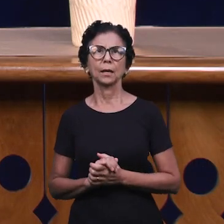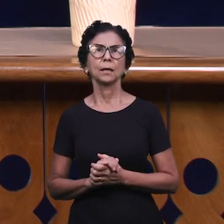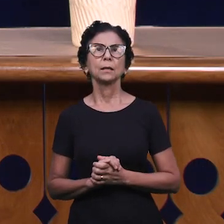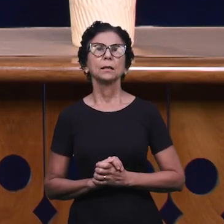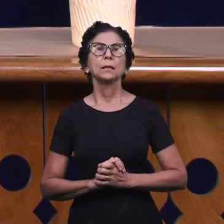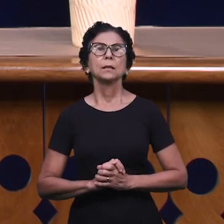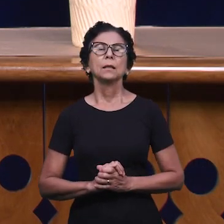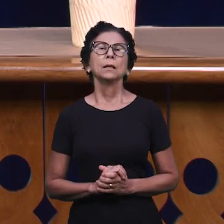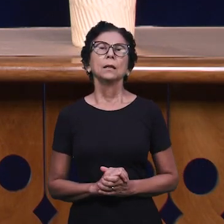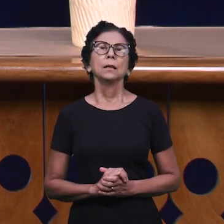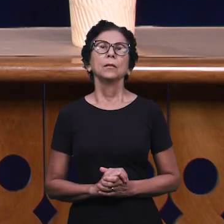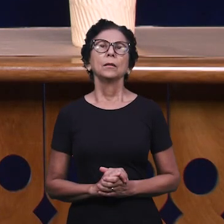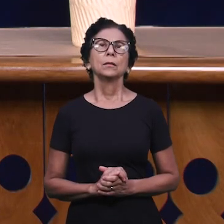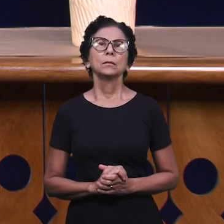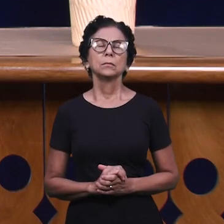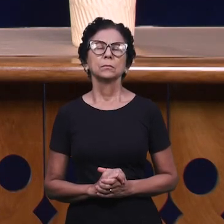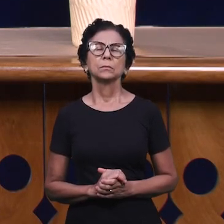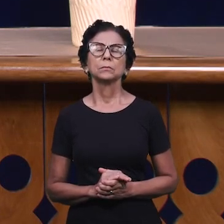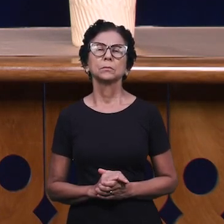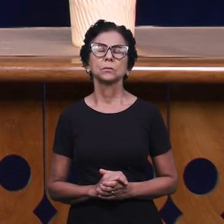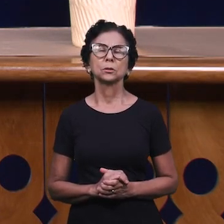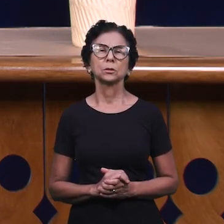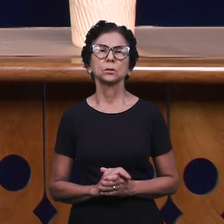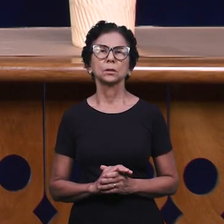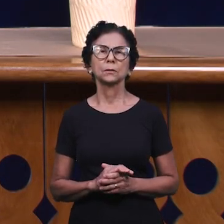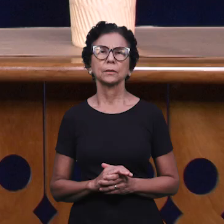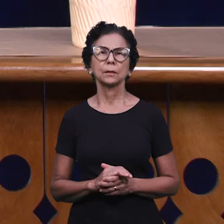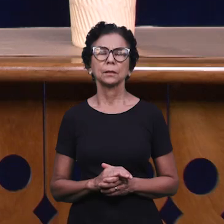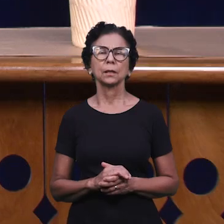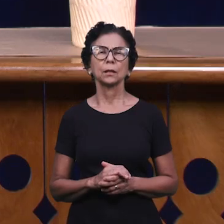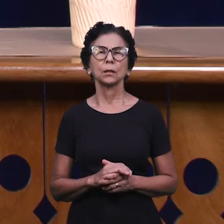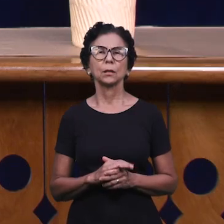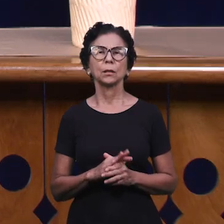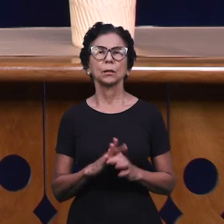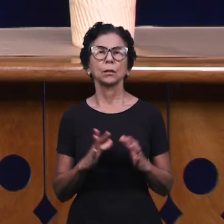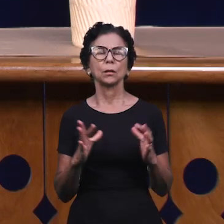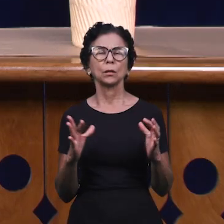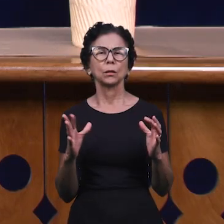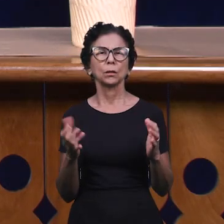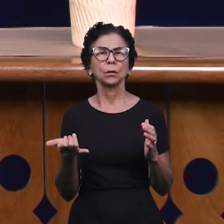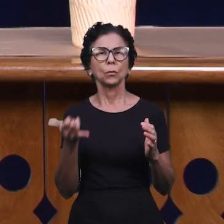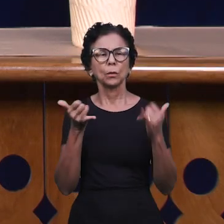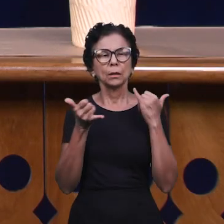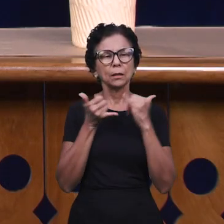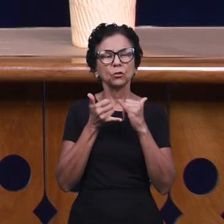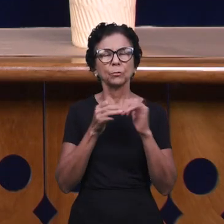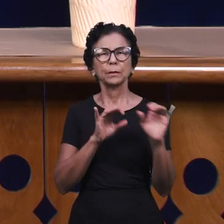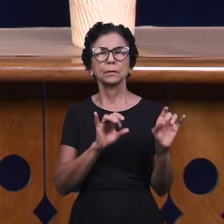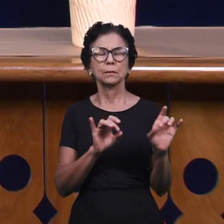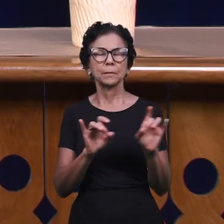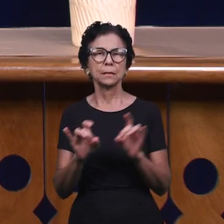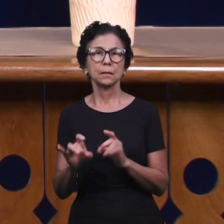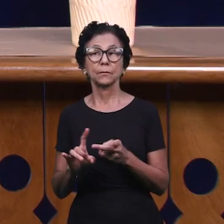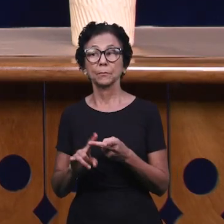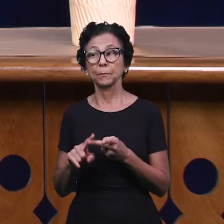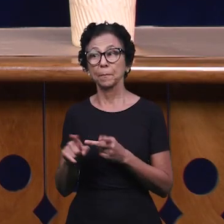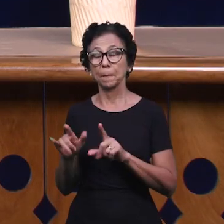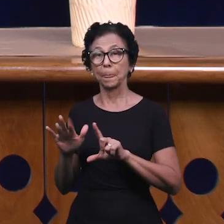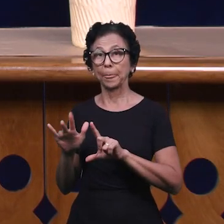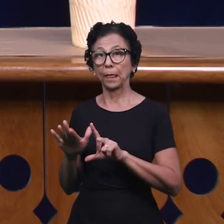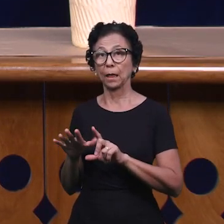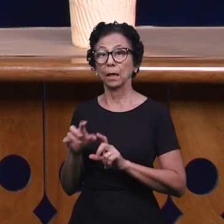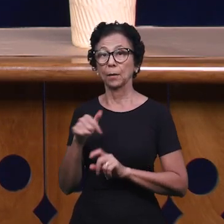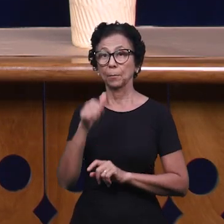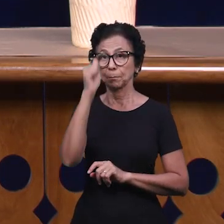redirecionado para um atendimento específico. Agora está na sua tela um QR Code para você que está aqui